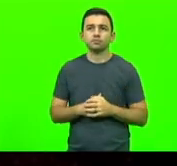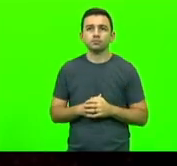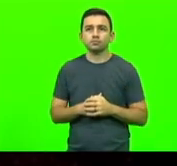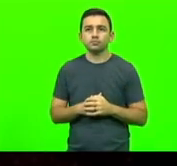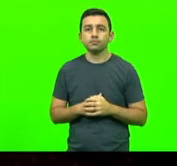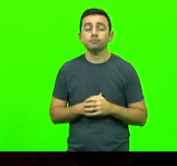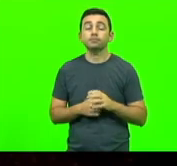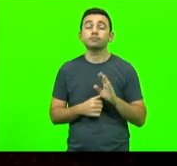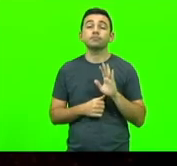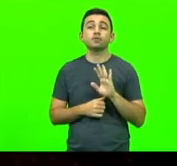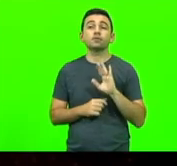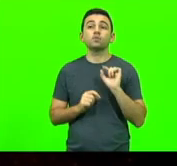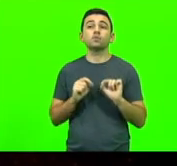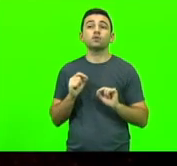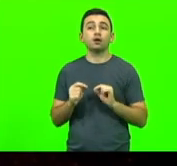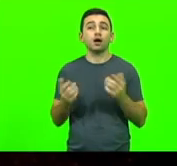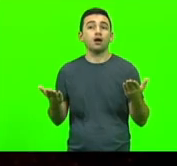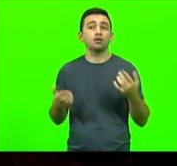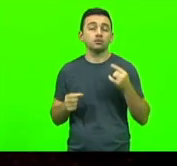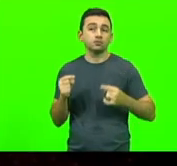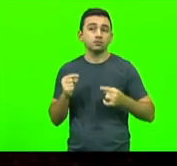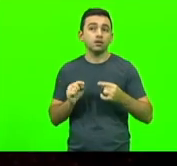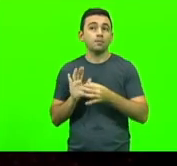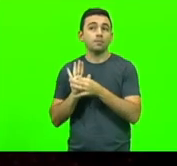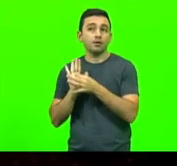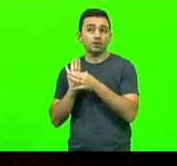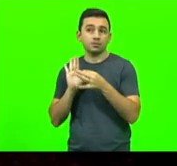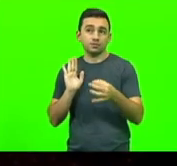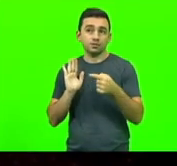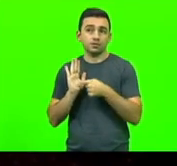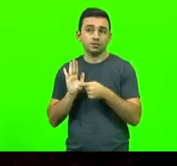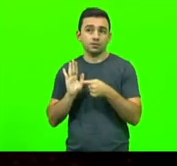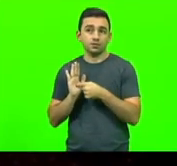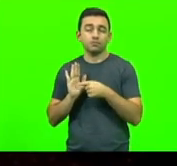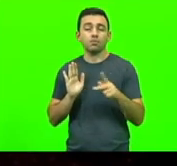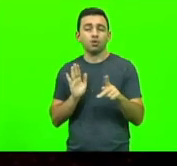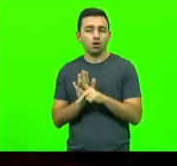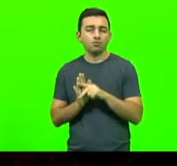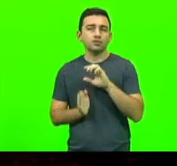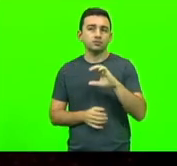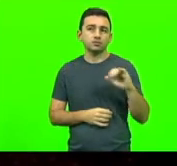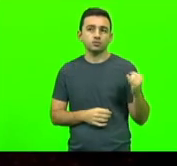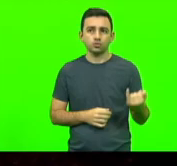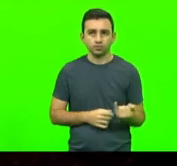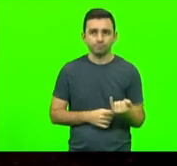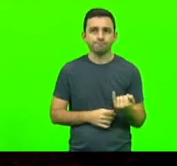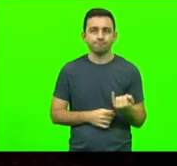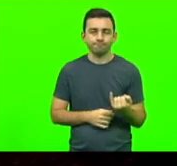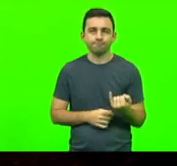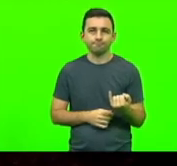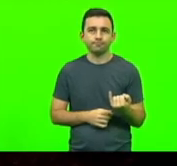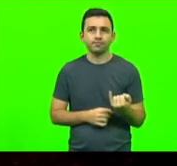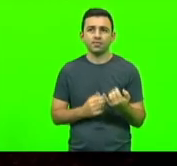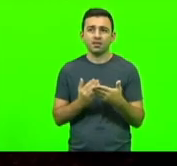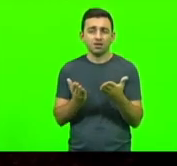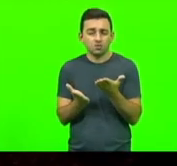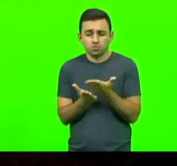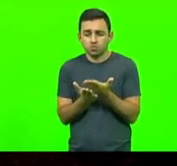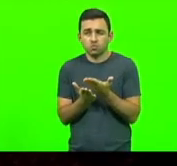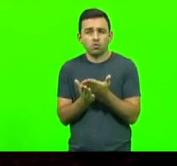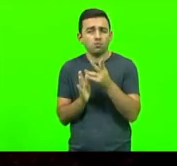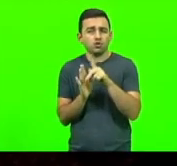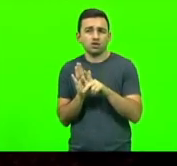mas o que nós estamos discutindo aqui é um parecer da Comissão de Constituição e Justiça, que estudou o